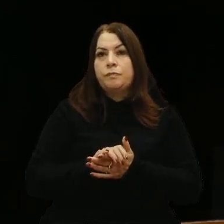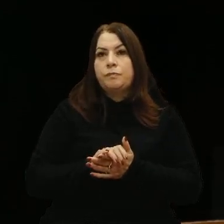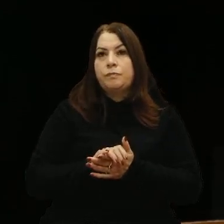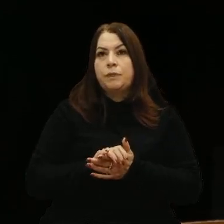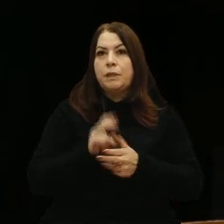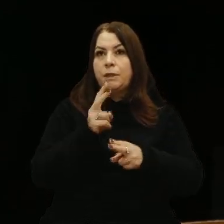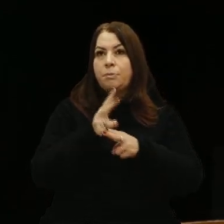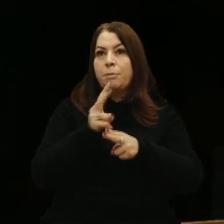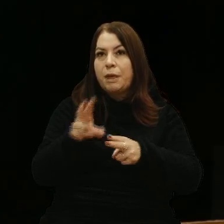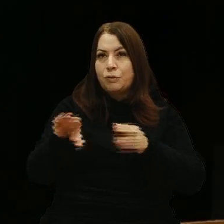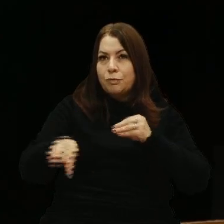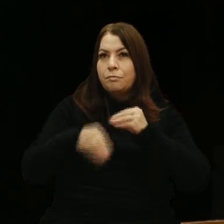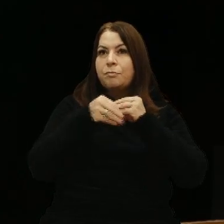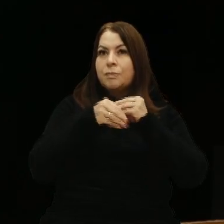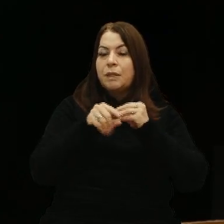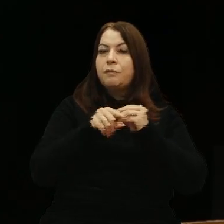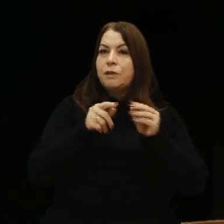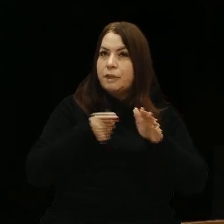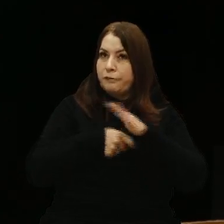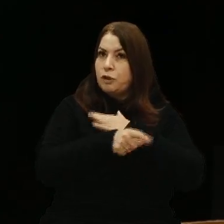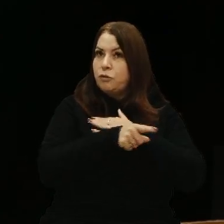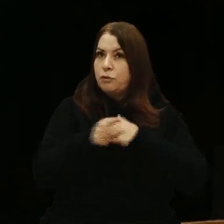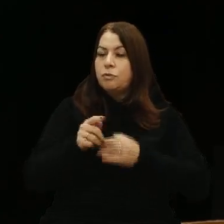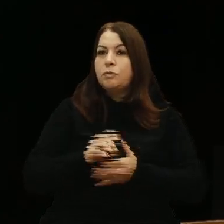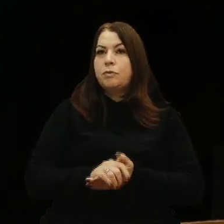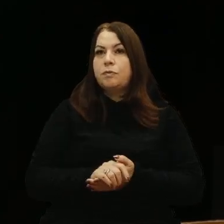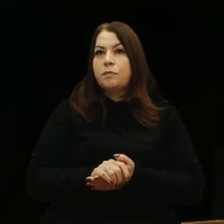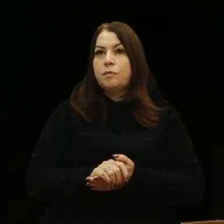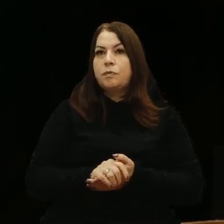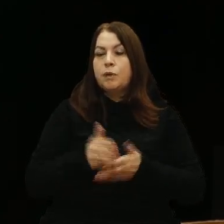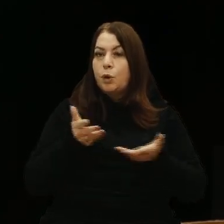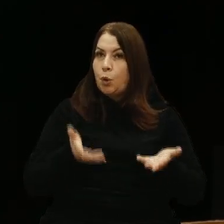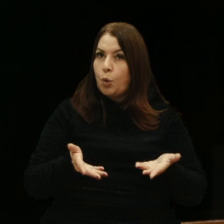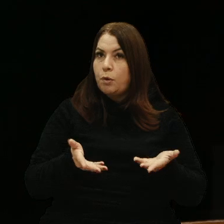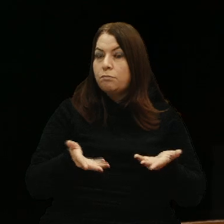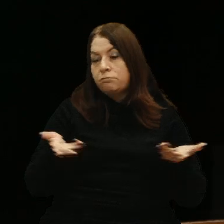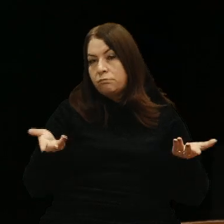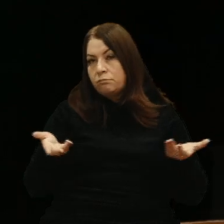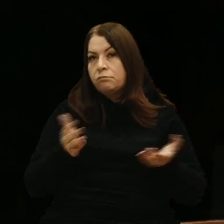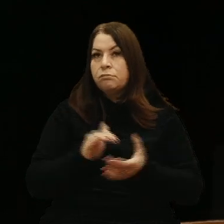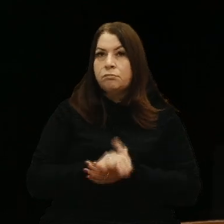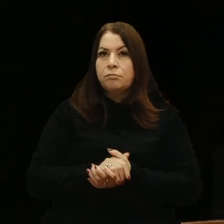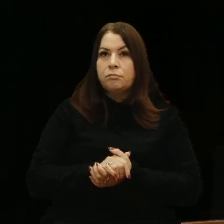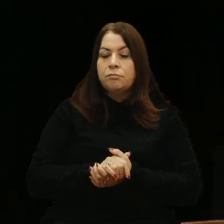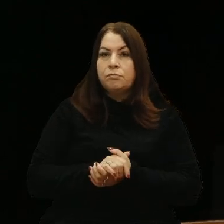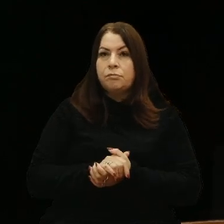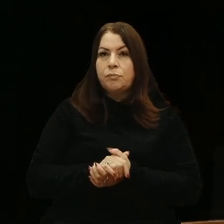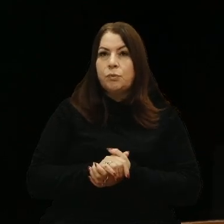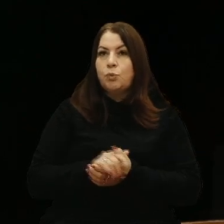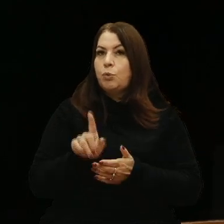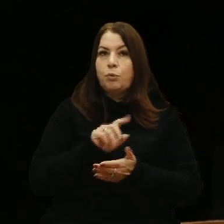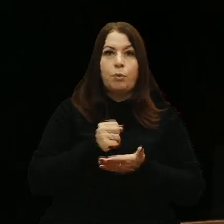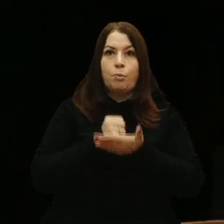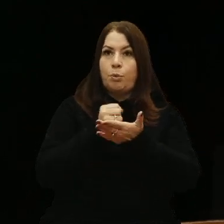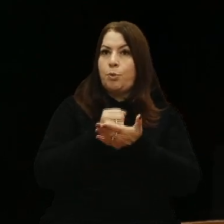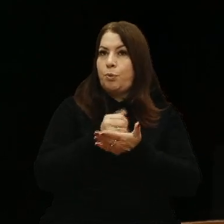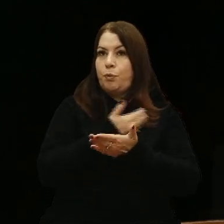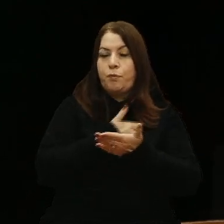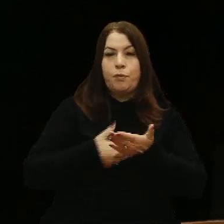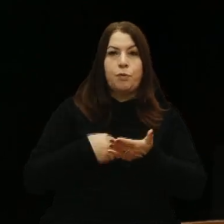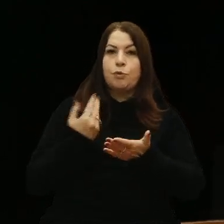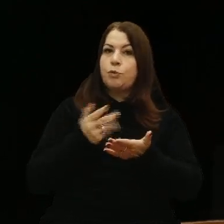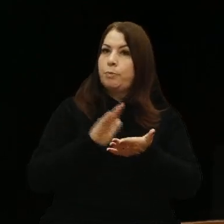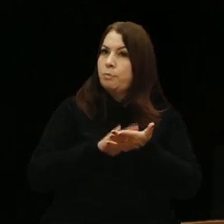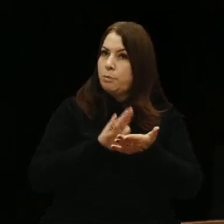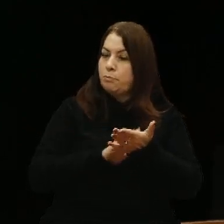crédito suplementar vai ser investido. Agora, enquanto oposição, nós cobraremos e vamos ver se